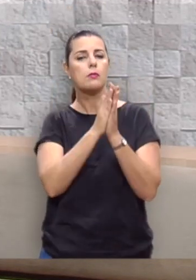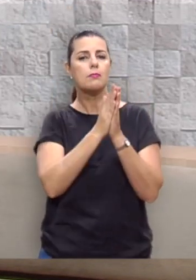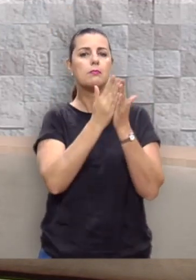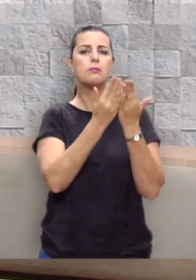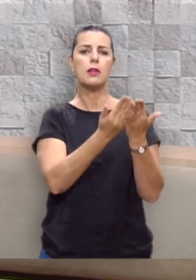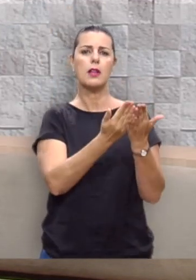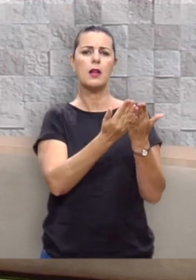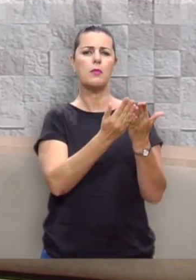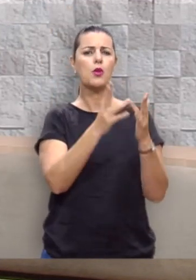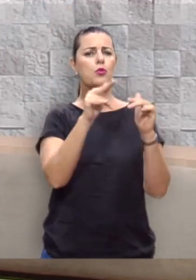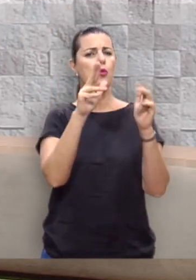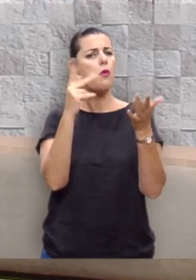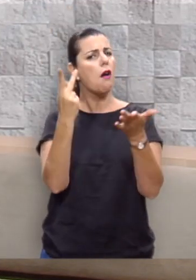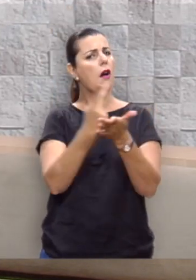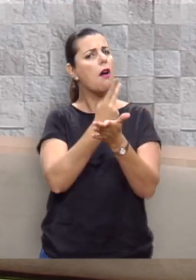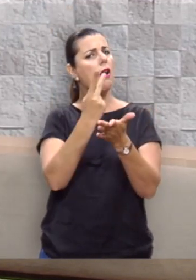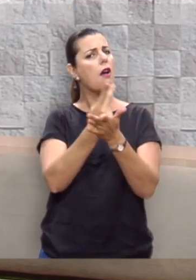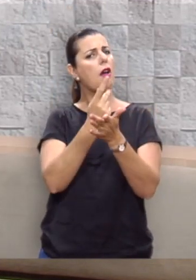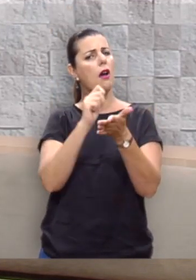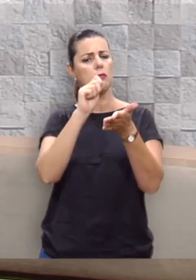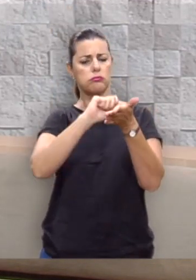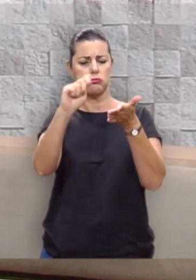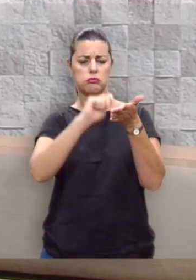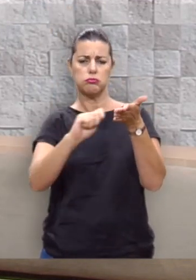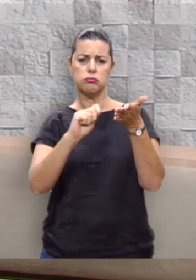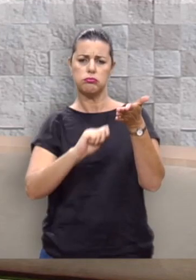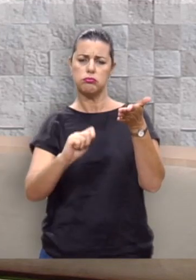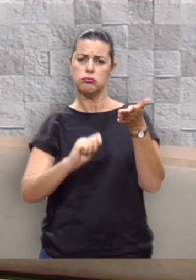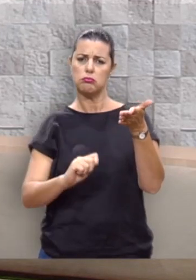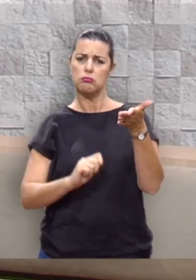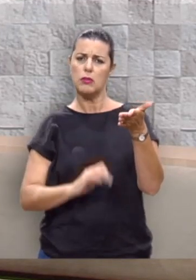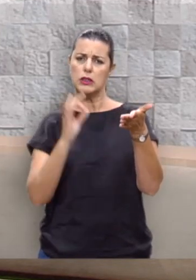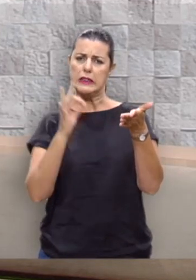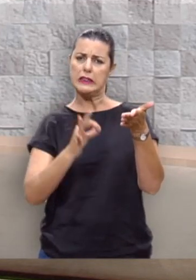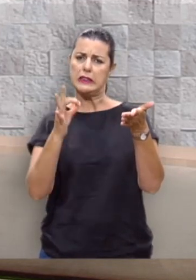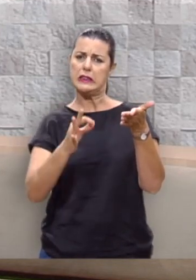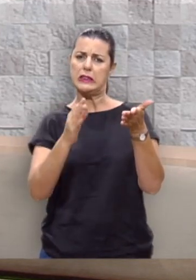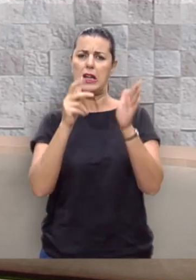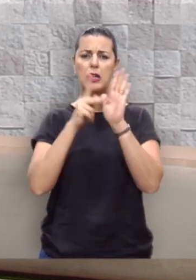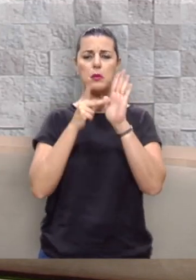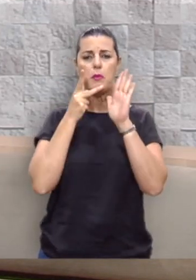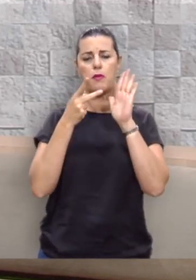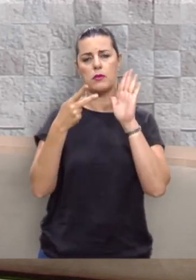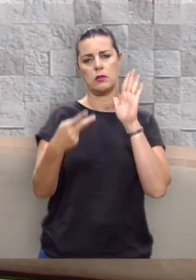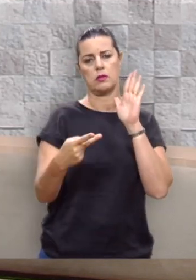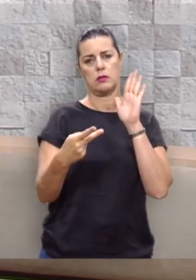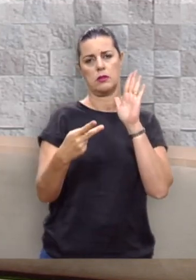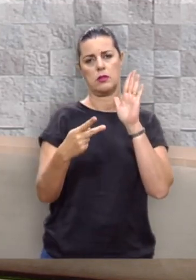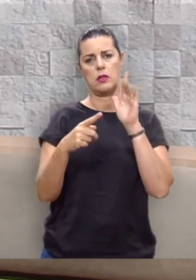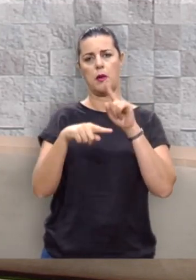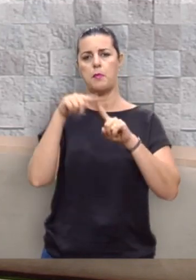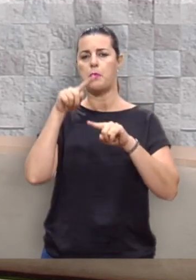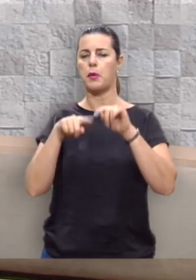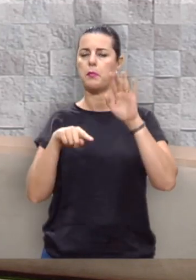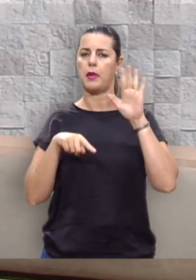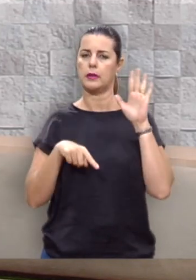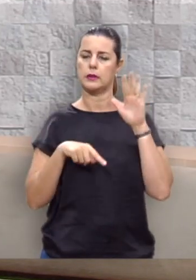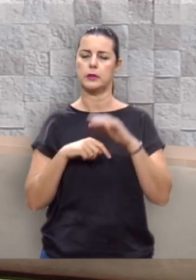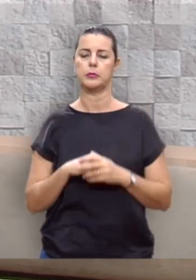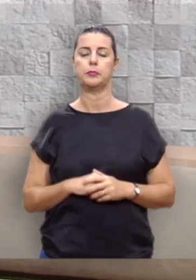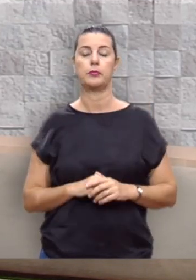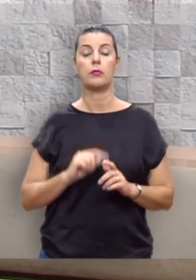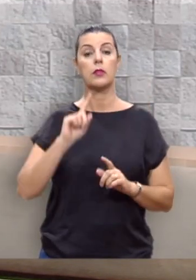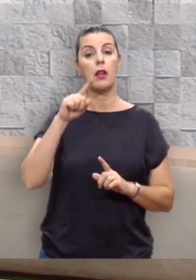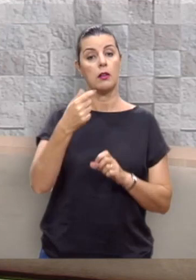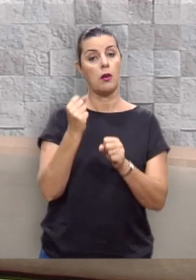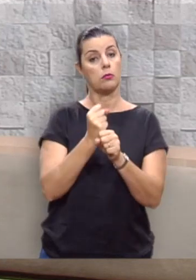é inerrante no seu registro e infalível nas suas profecias e nas suas promessas.